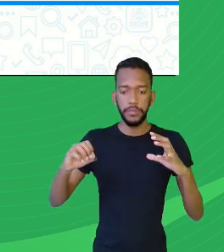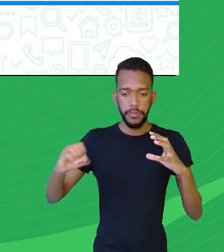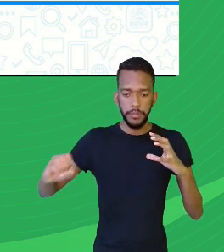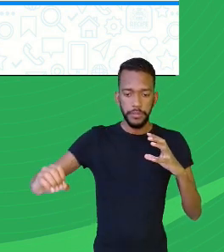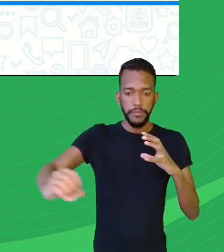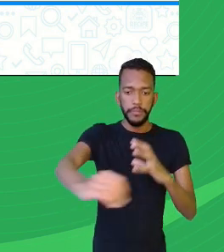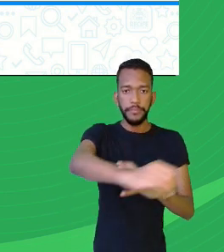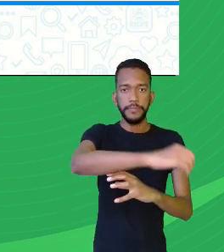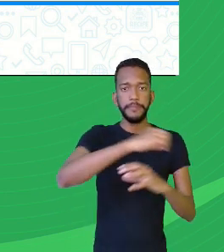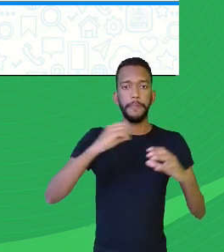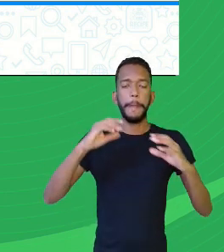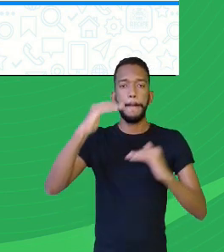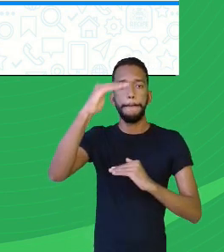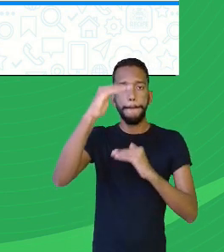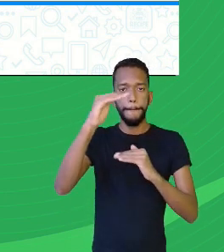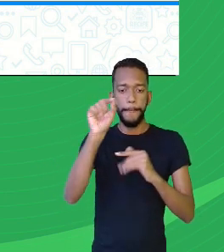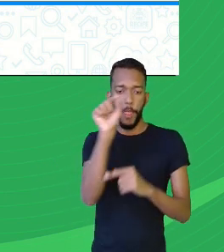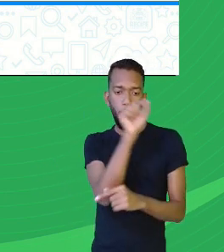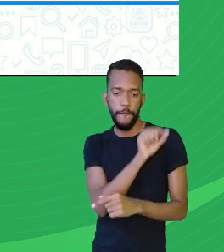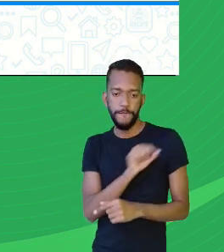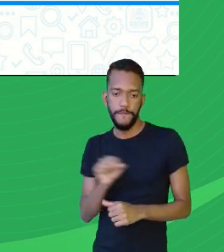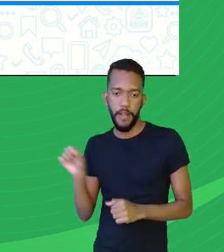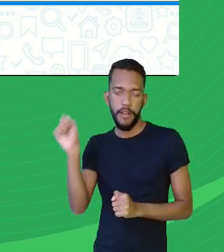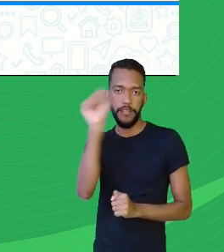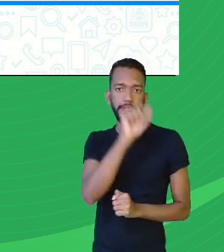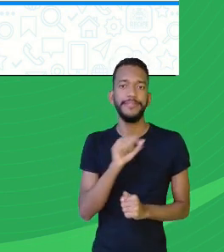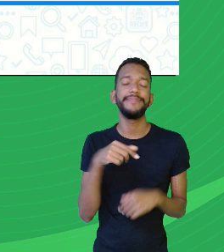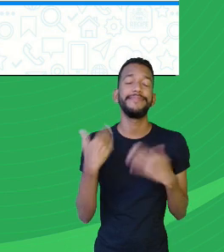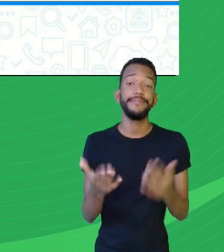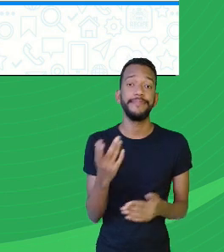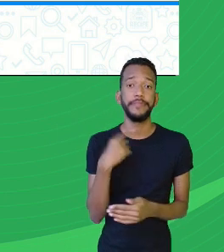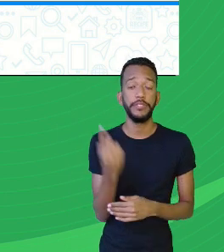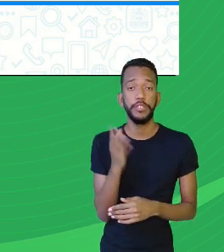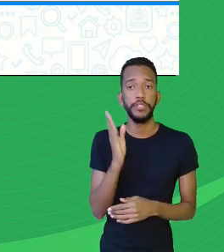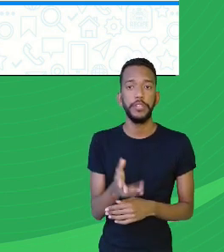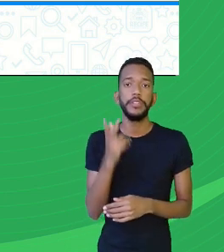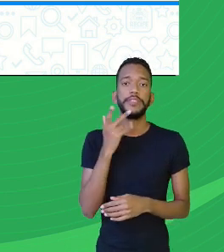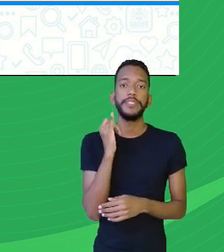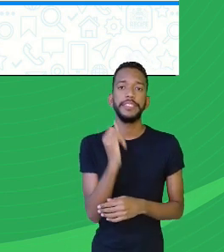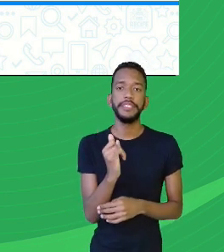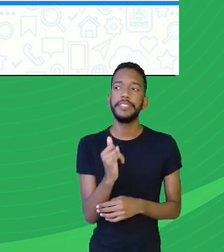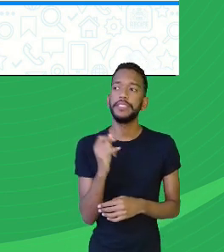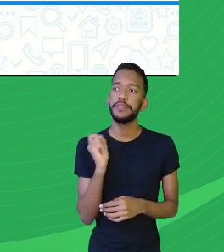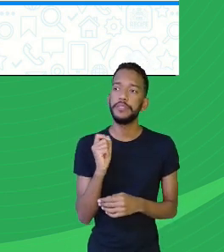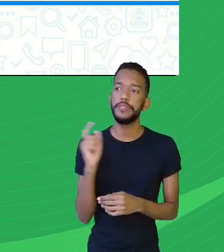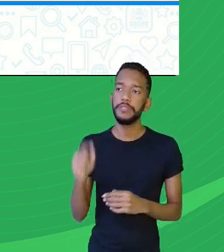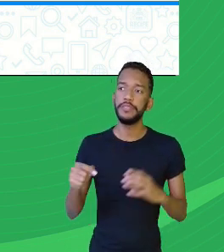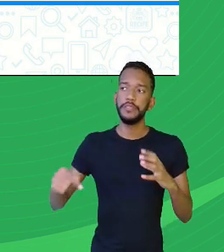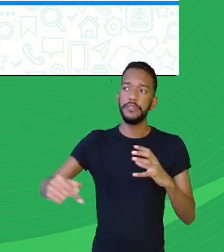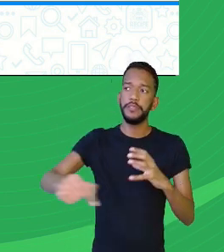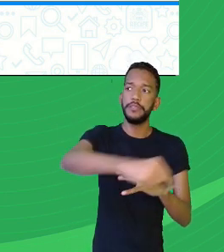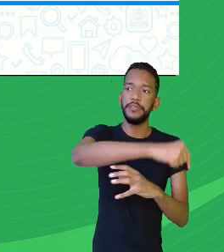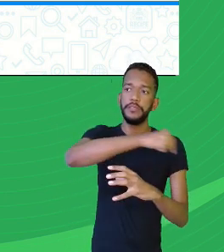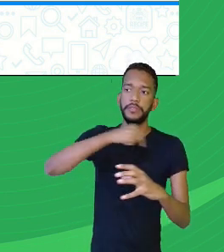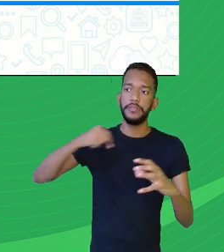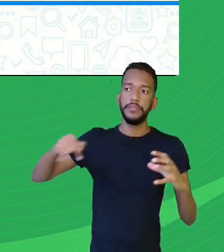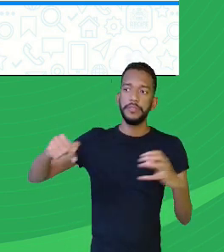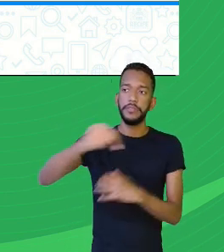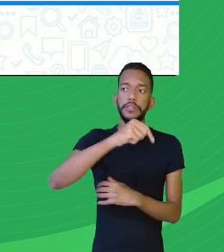tem uma forma mais achatada. Então, a gente diz que esse caminho, essa rota, é chamada de uma